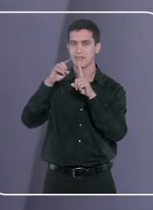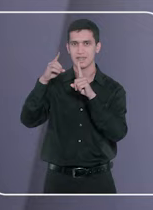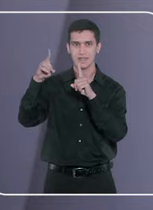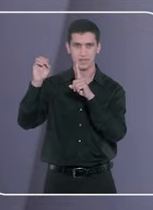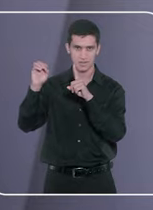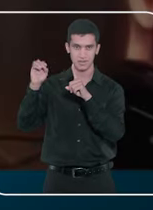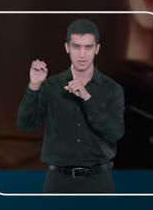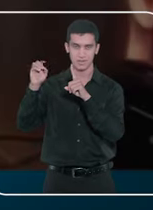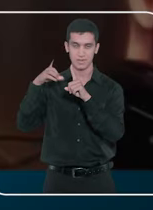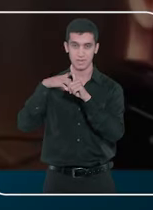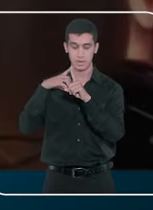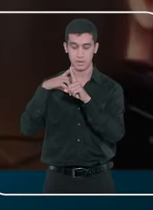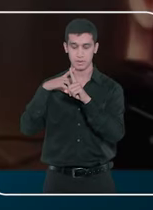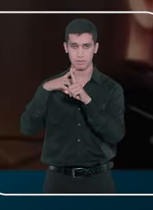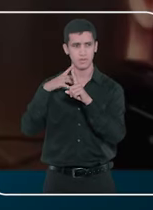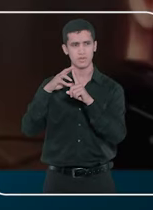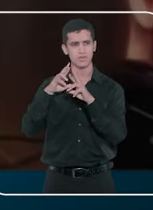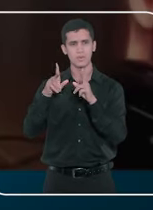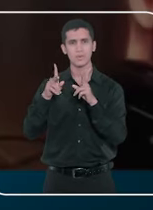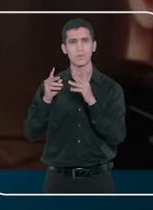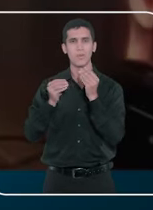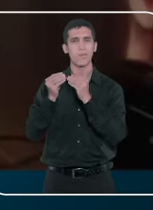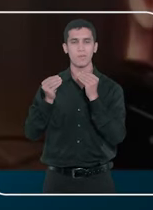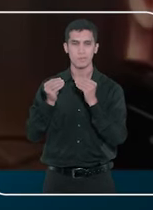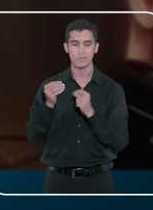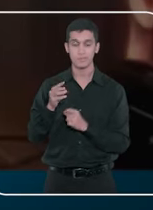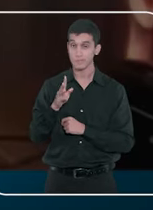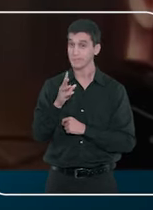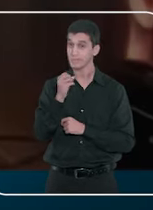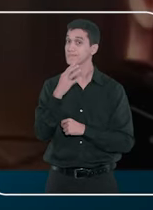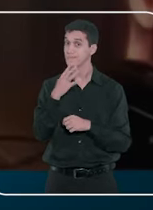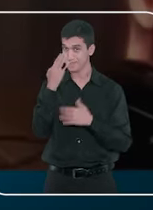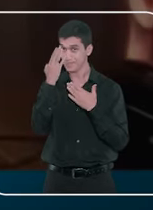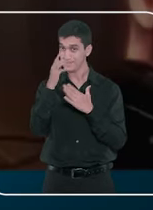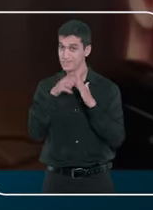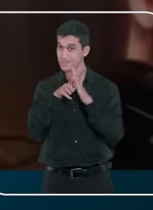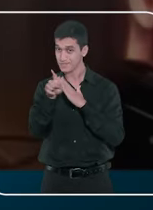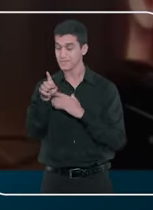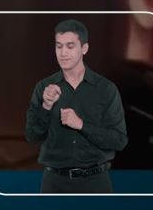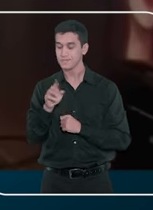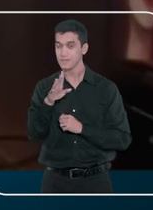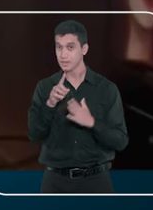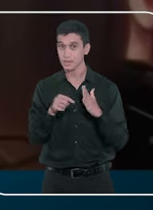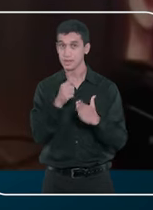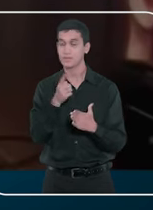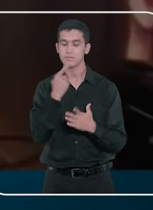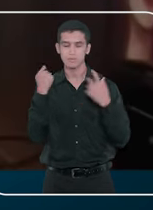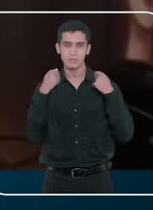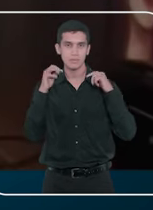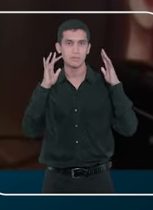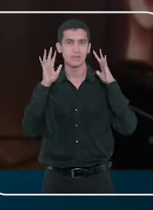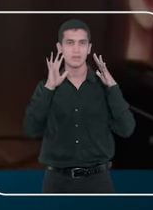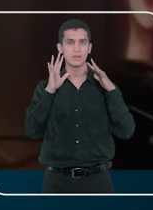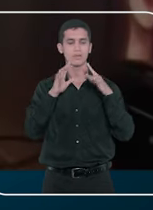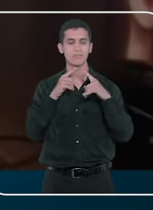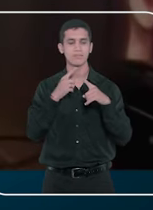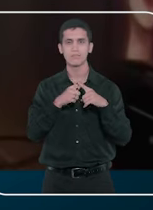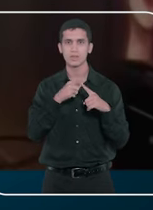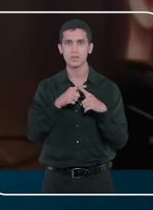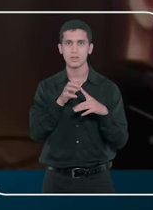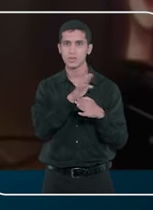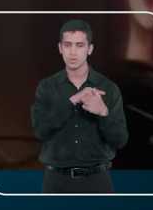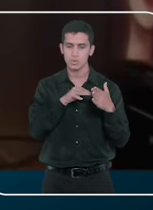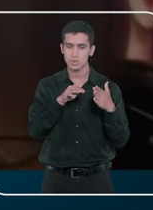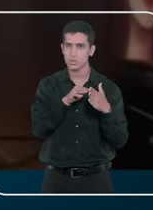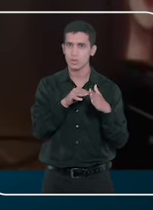Isso, Fátima. Excelente pergunta. Na verdade, a gente tem que, em primeiro lugar, compreender o porquê, as